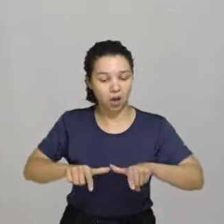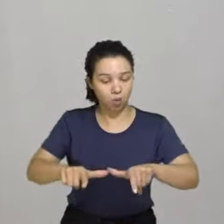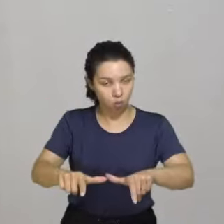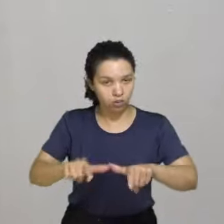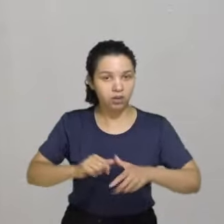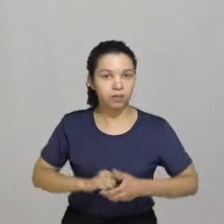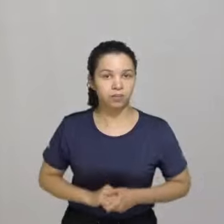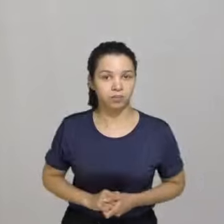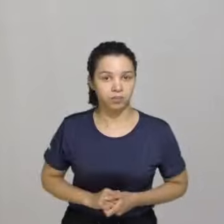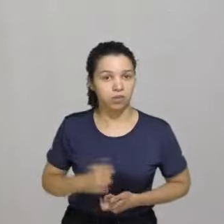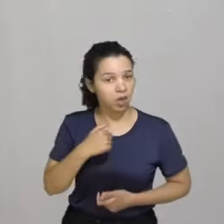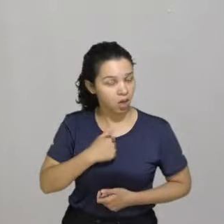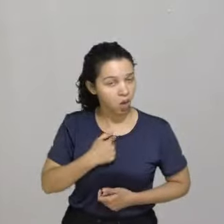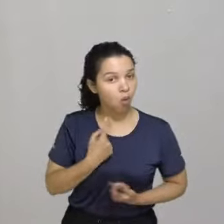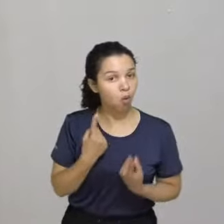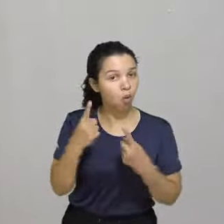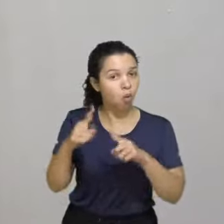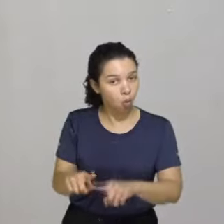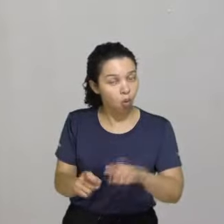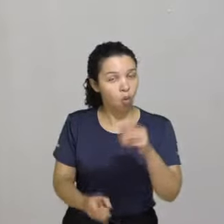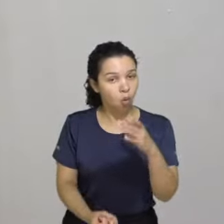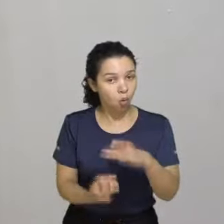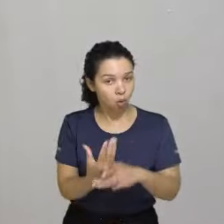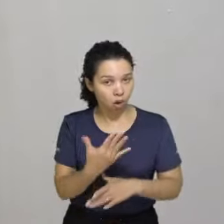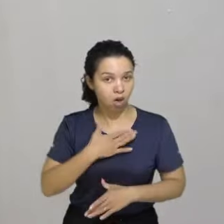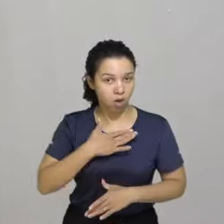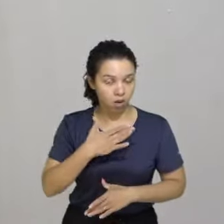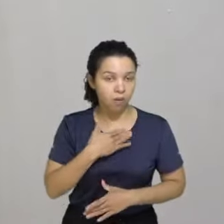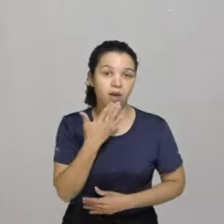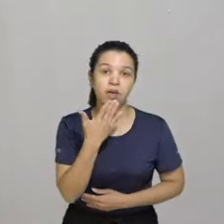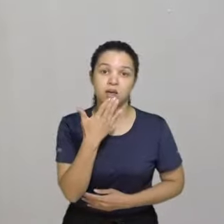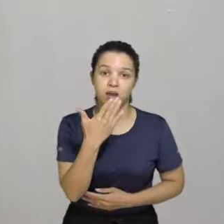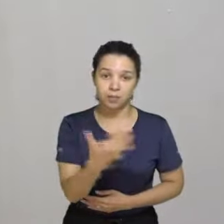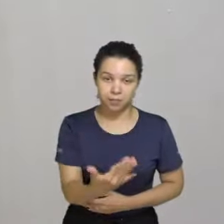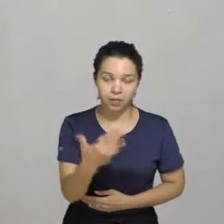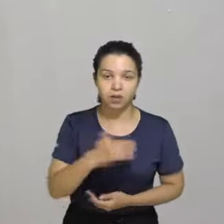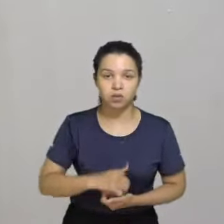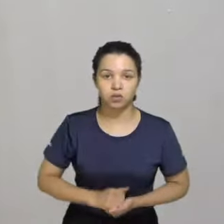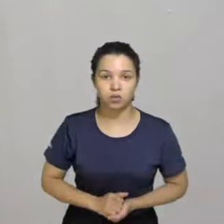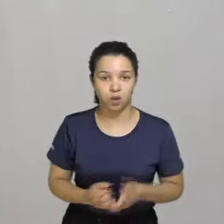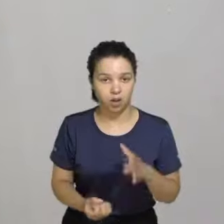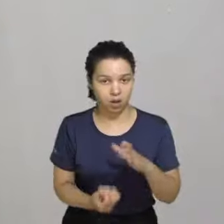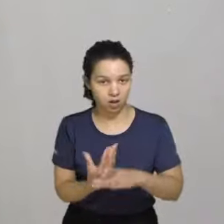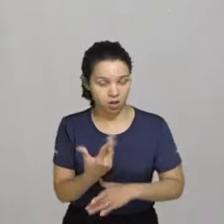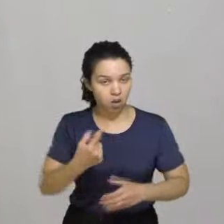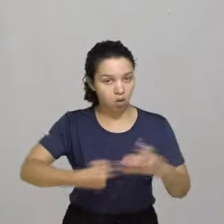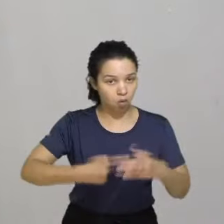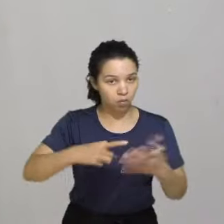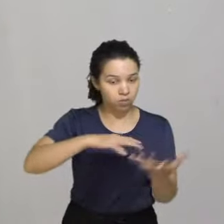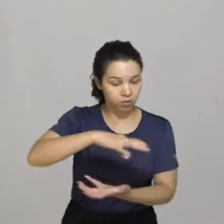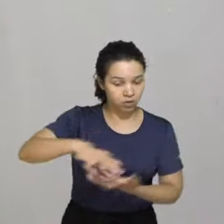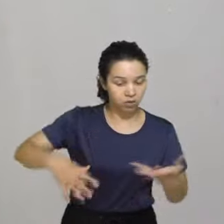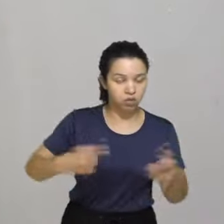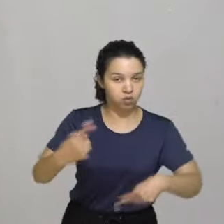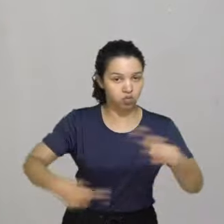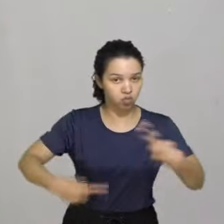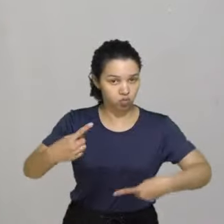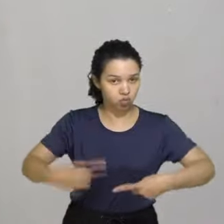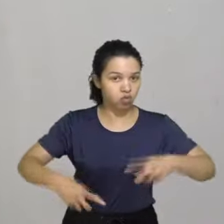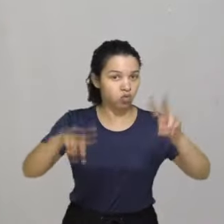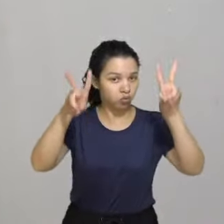implantação. Fui autor do requerimento, então, que solicitou a criação de uma comissão mista para tratar sobre o tema,